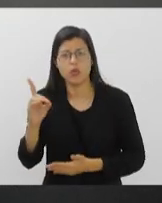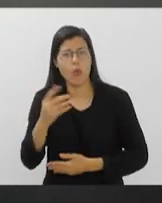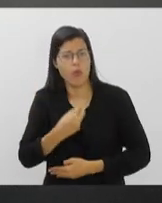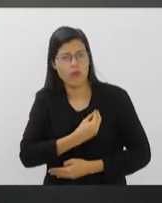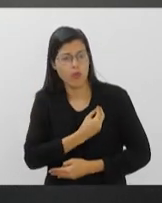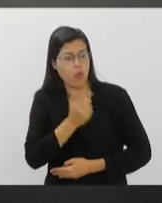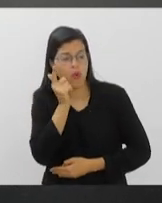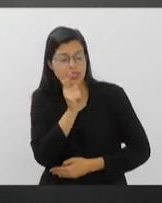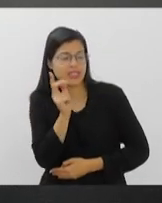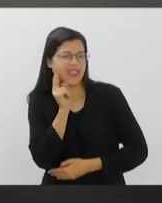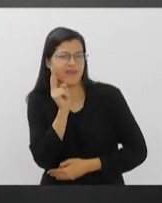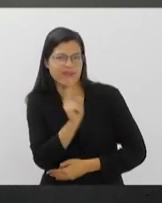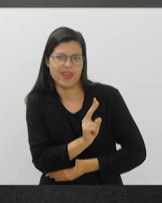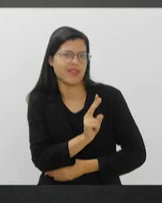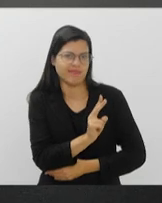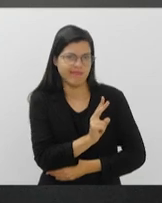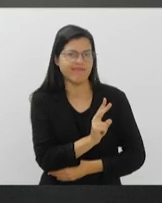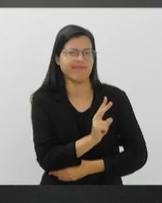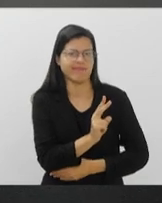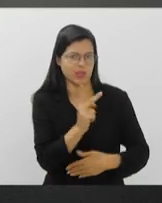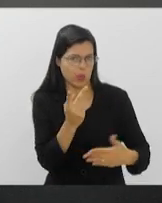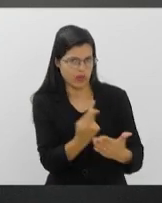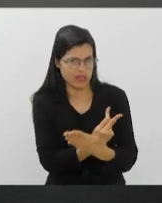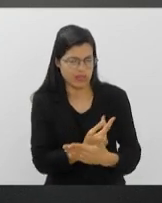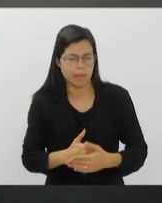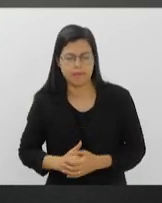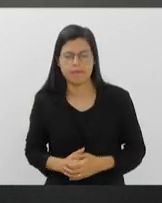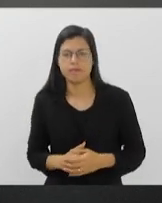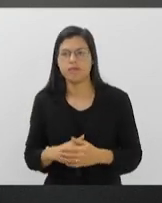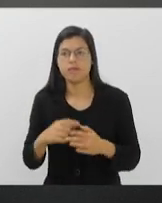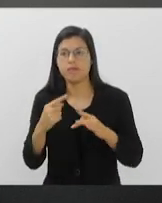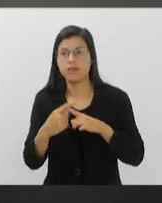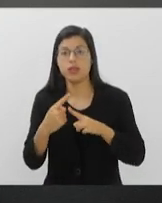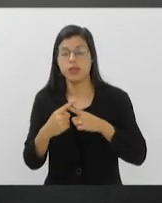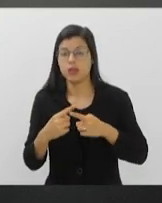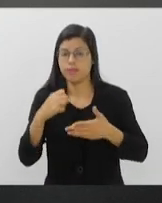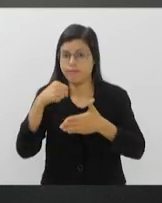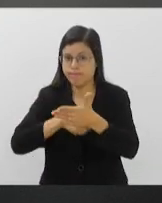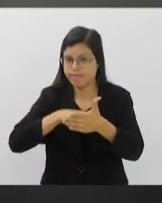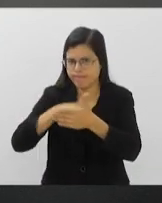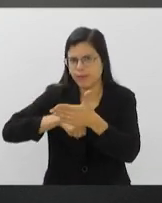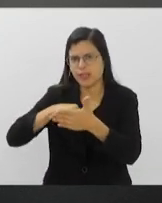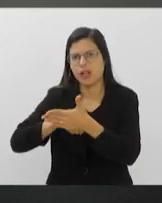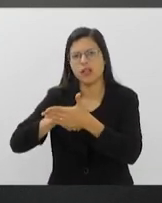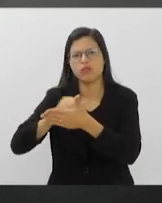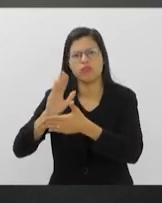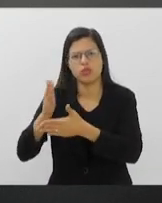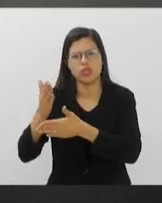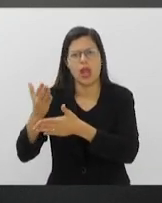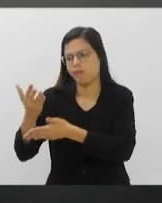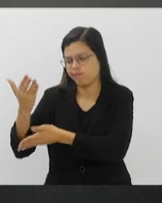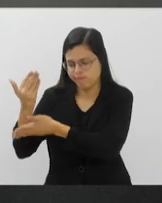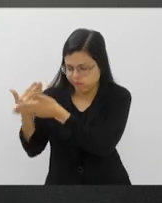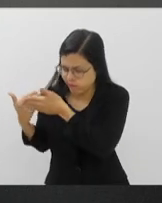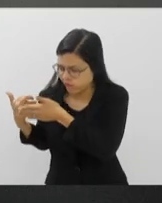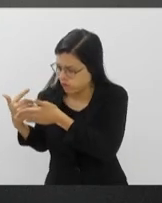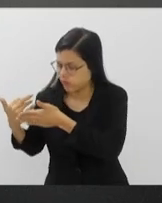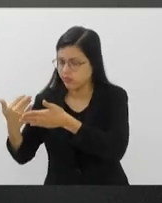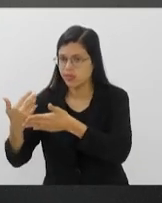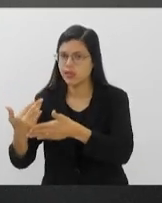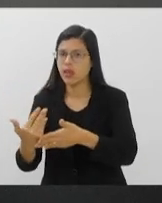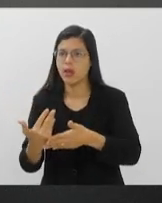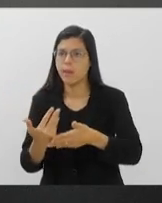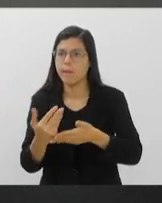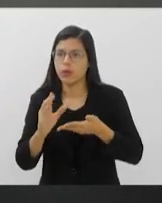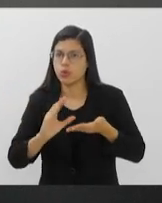momentos achei que não ia viver para vir né porque a gente vem batalhando há muito tempo em cima dos conselhos de